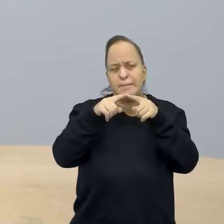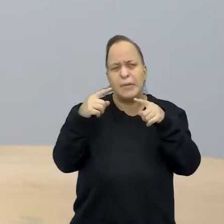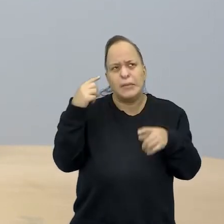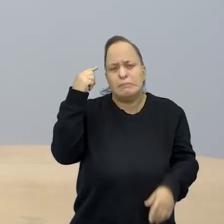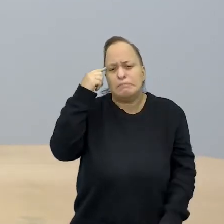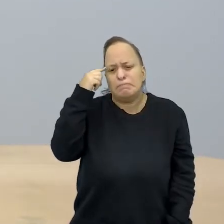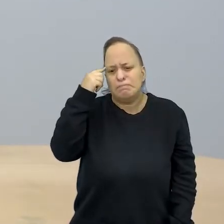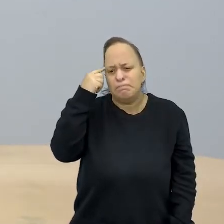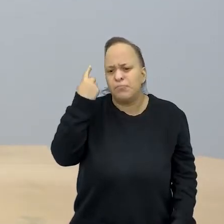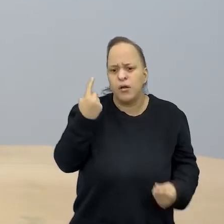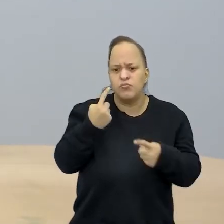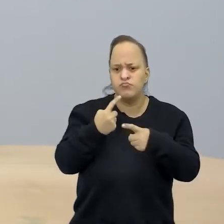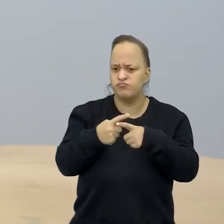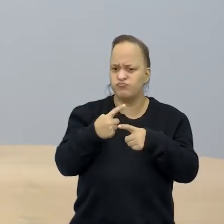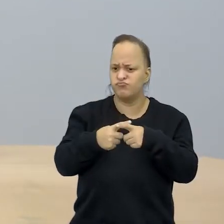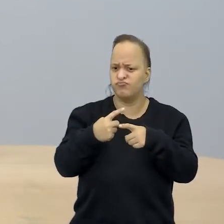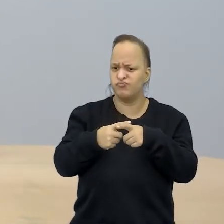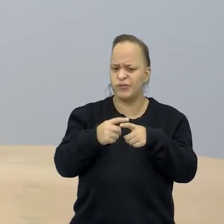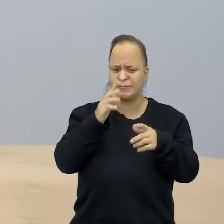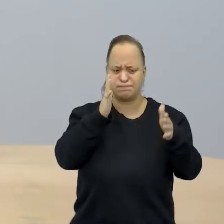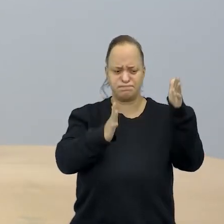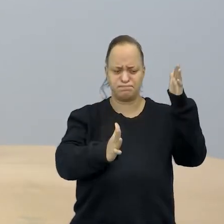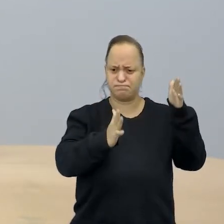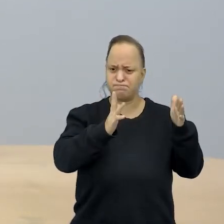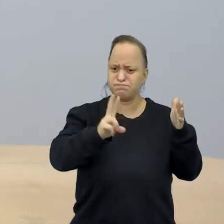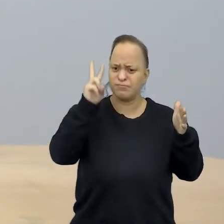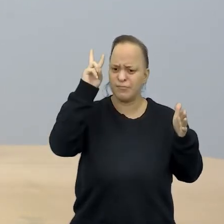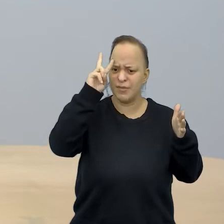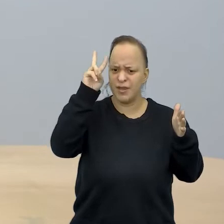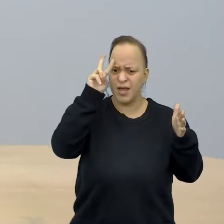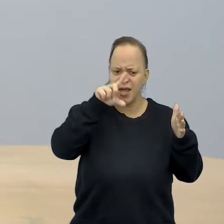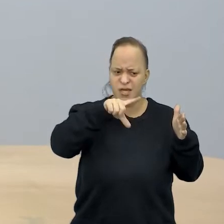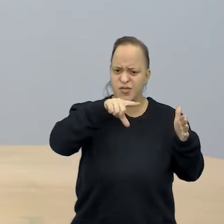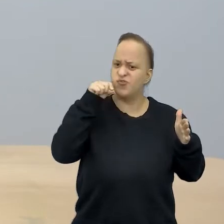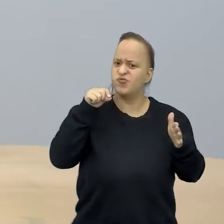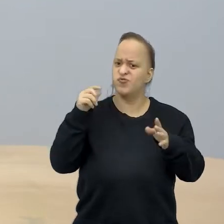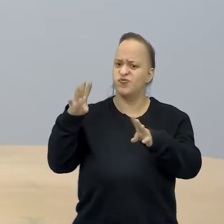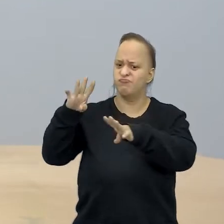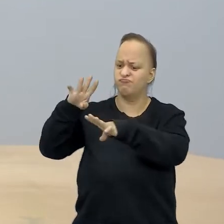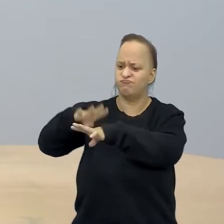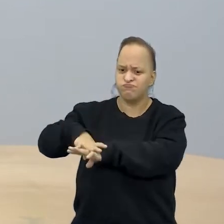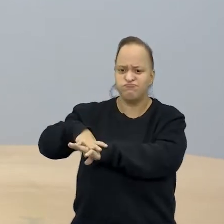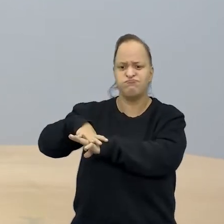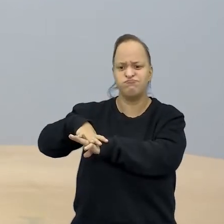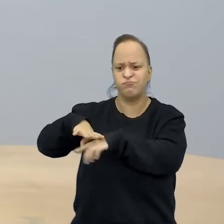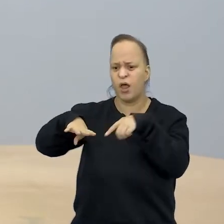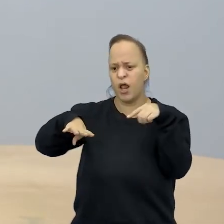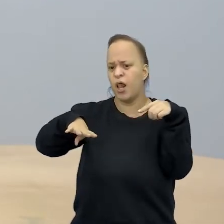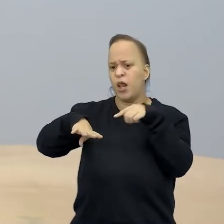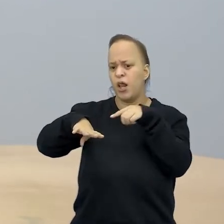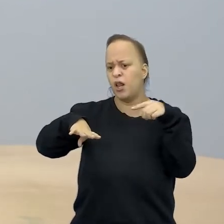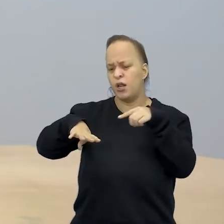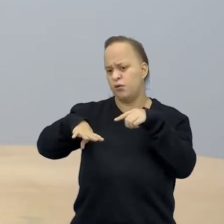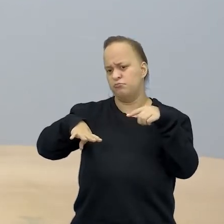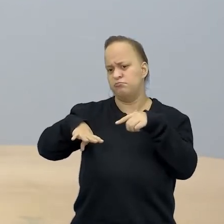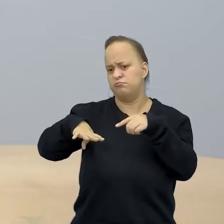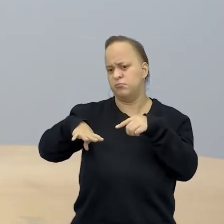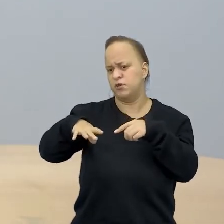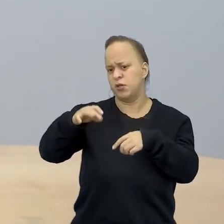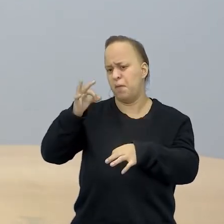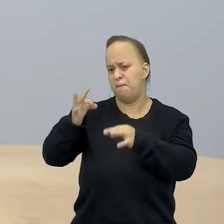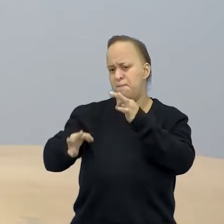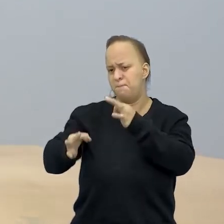mas por que em algum dado momento histórico a prisão foi escolhida como a instituição penal